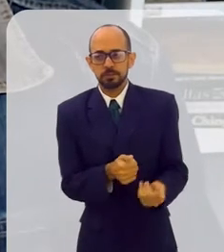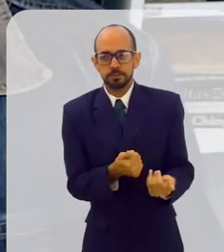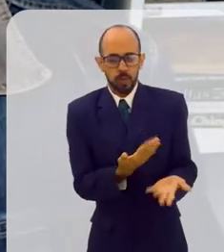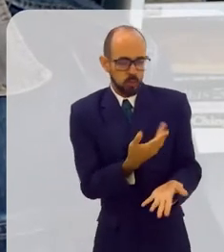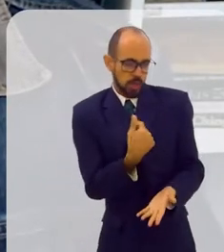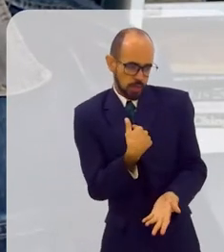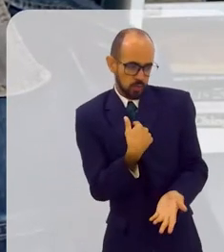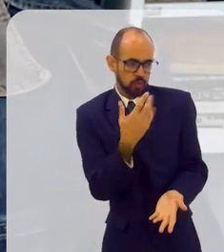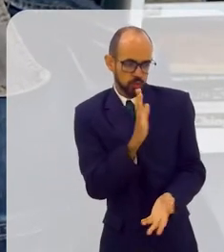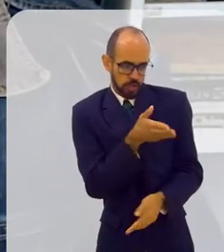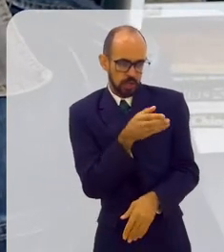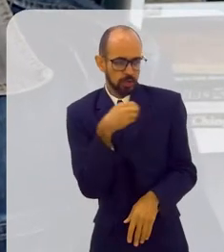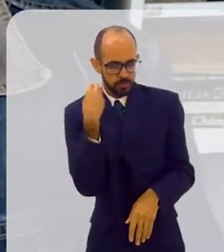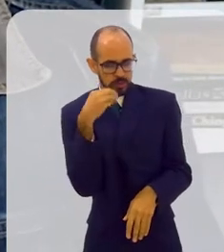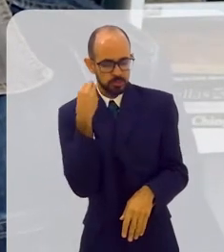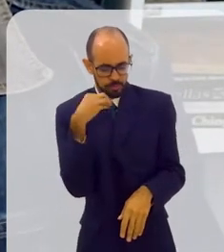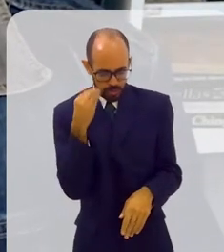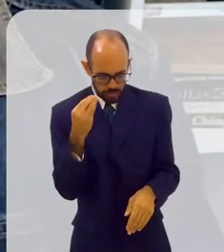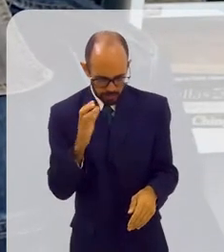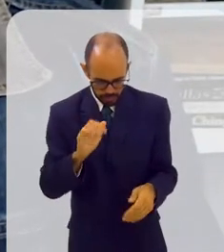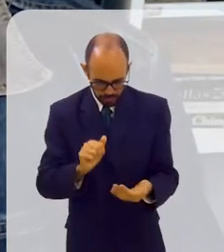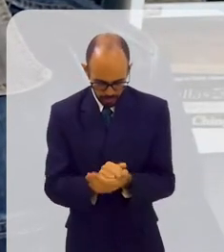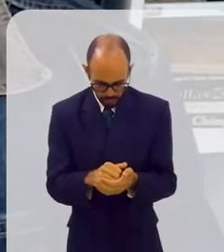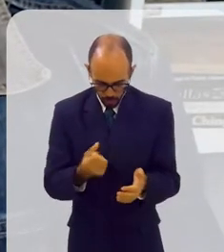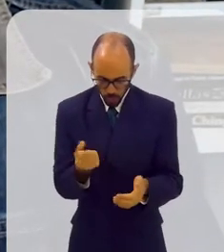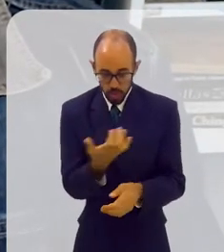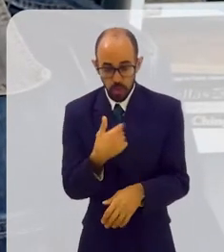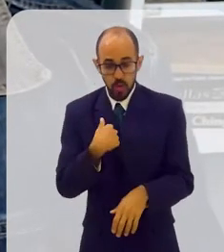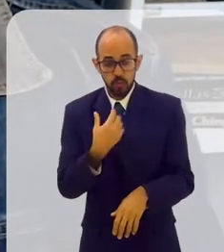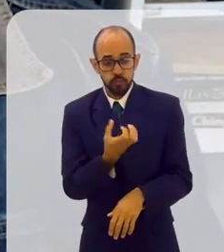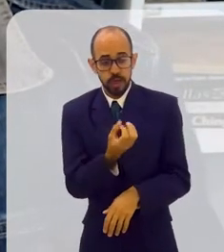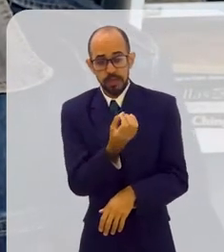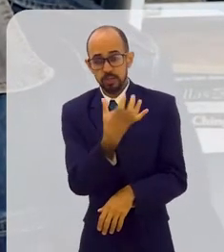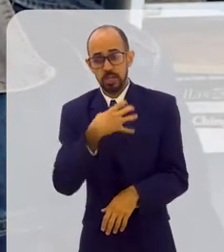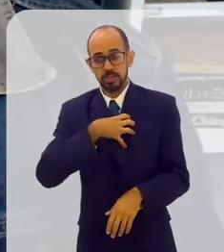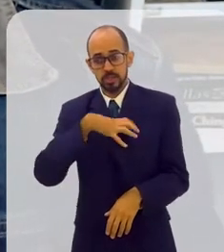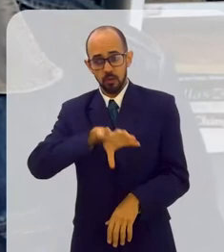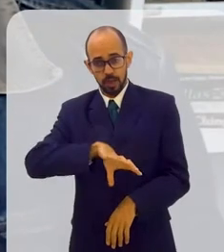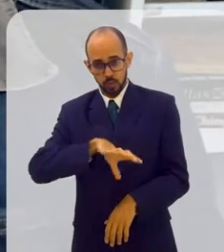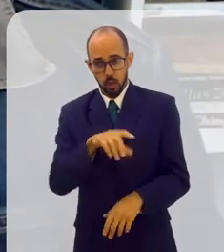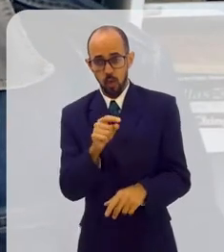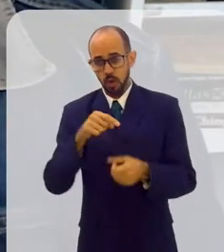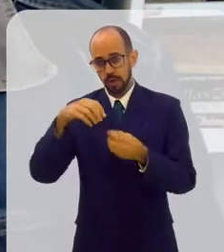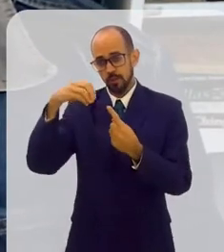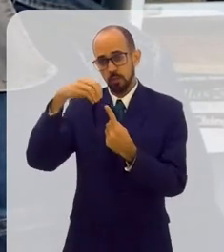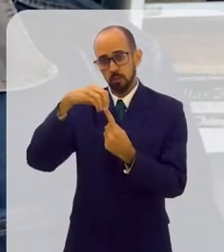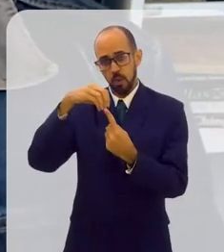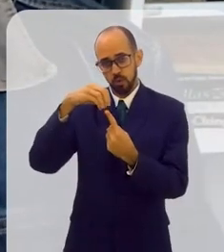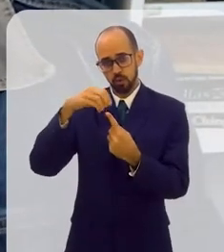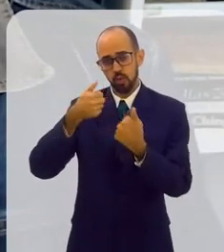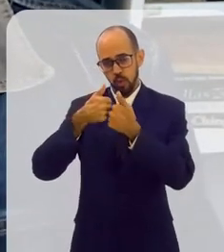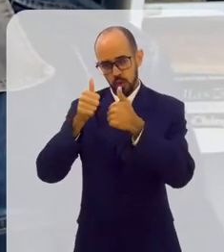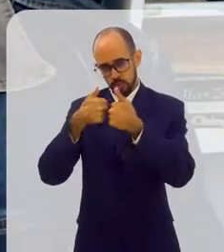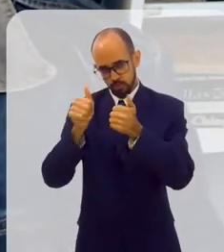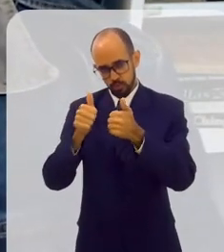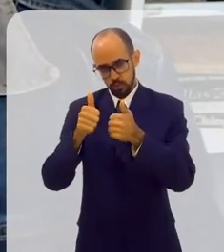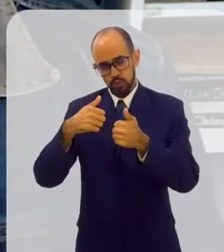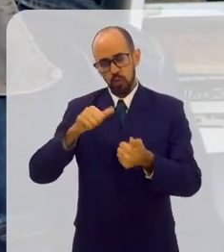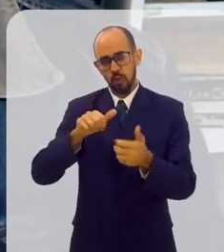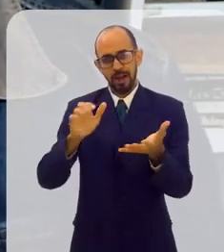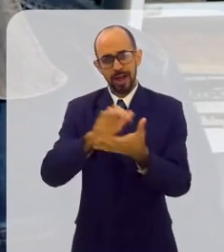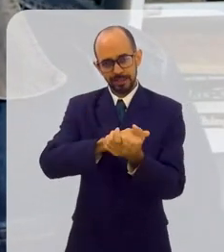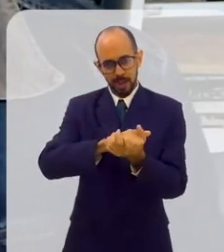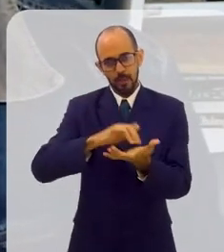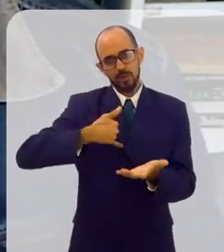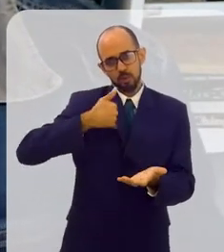É, eu tive uma experiência em uma das primeiras vezes que eu fui a Salvador, num ponto de ônibus, conversando com um casal de idosos,